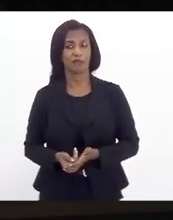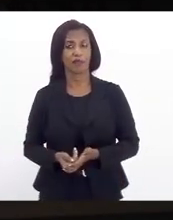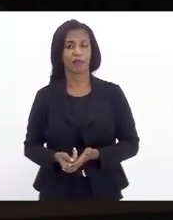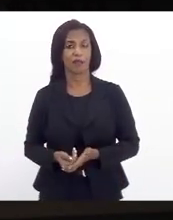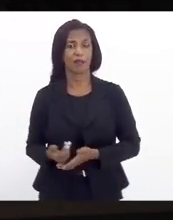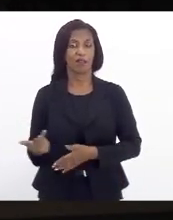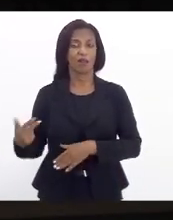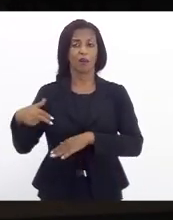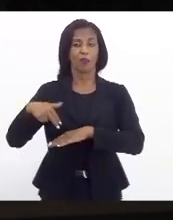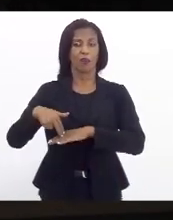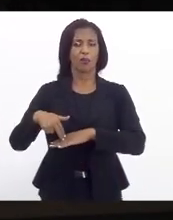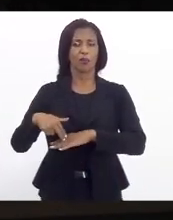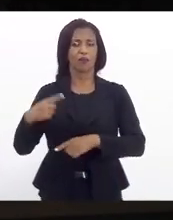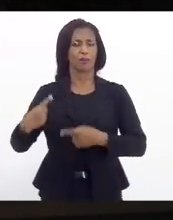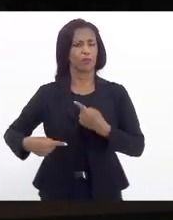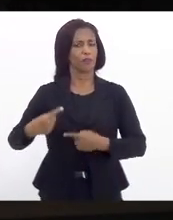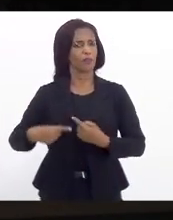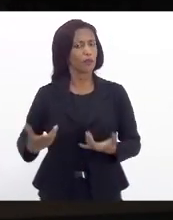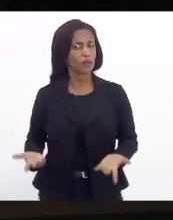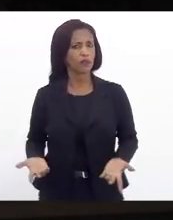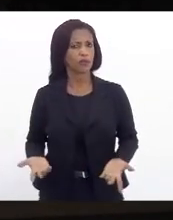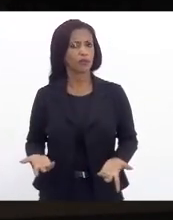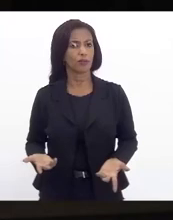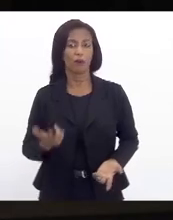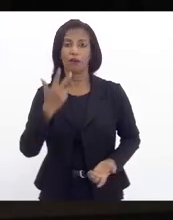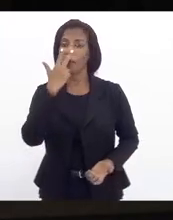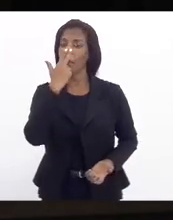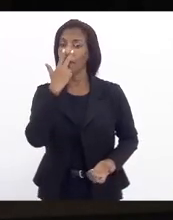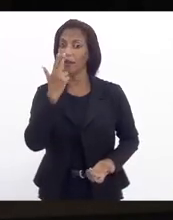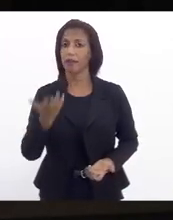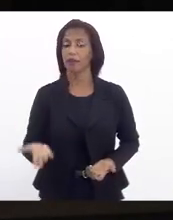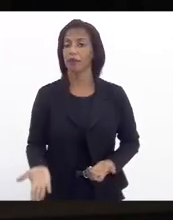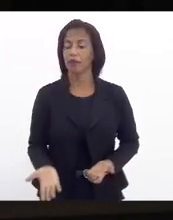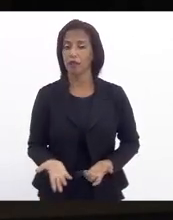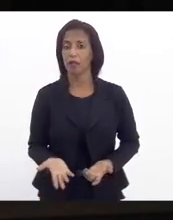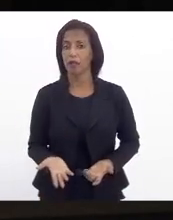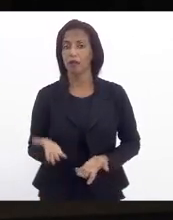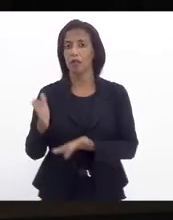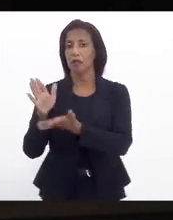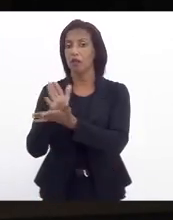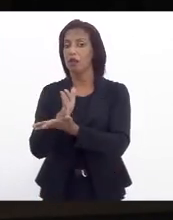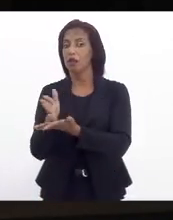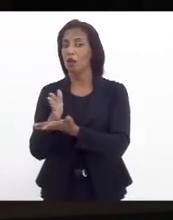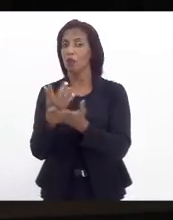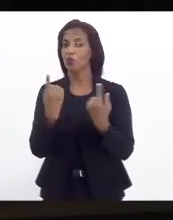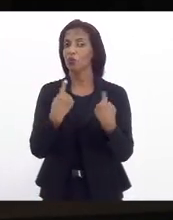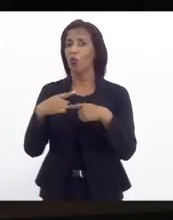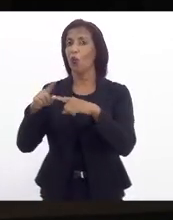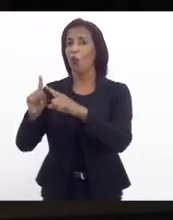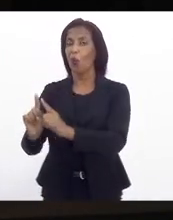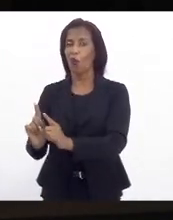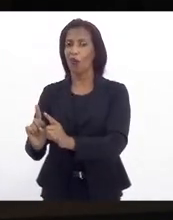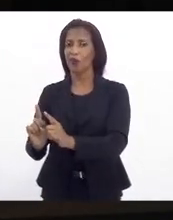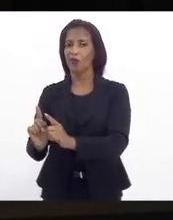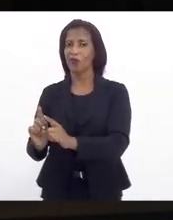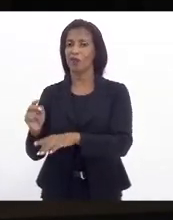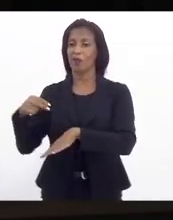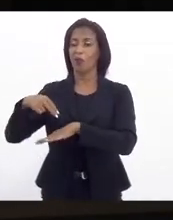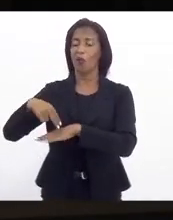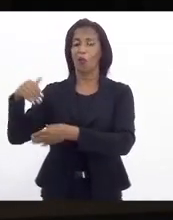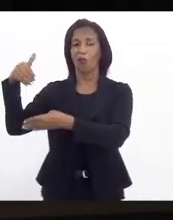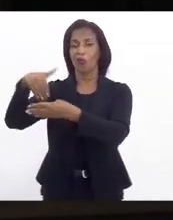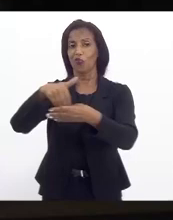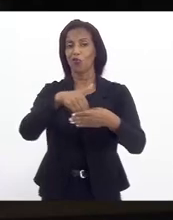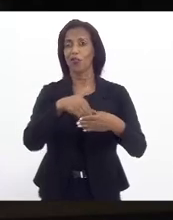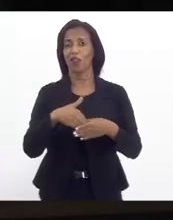posicionamento político. E aí, o que vai parecer é que alguns são contra alguns posicionamentos quando votarmos